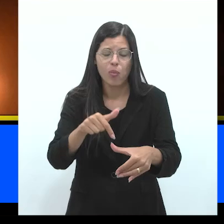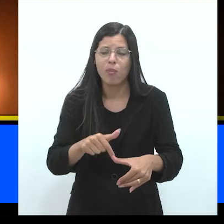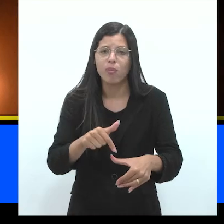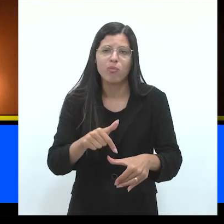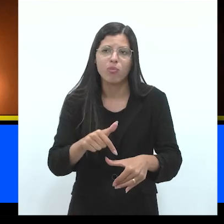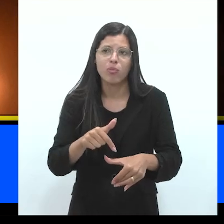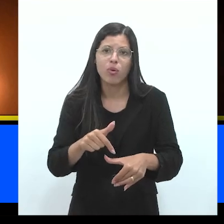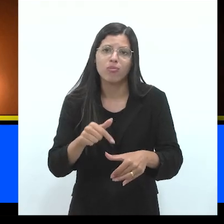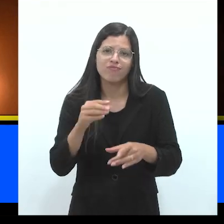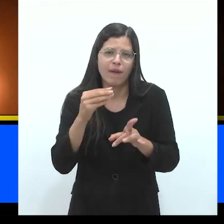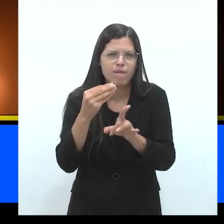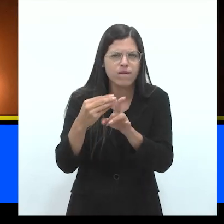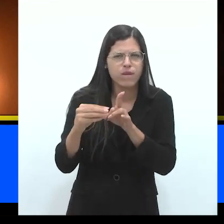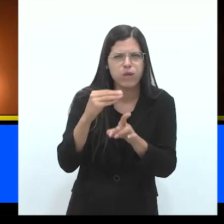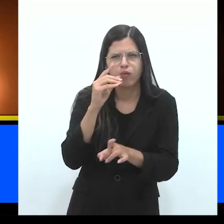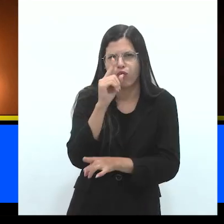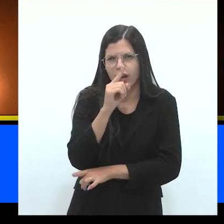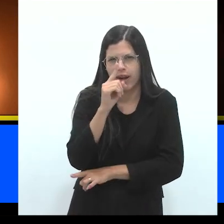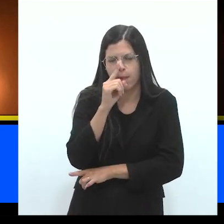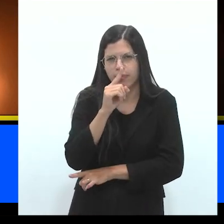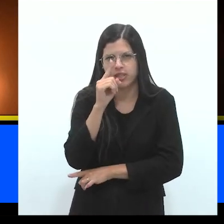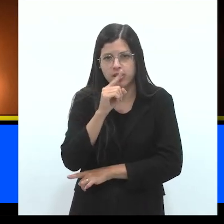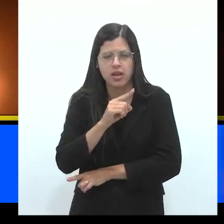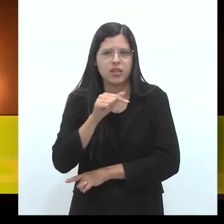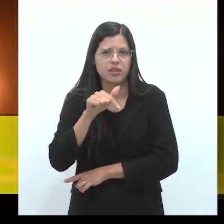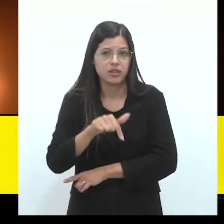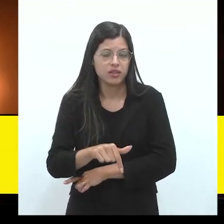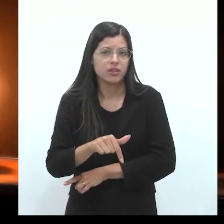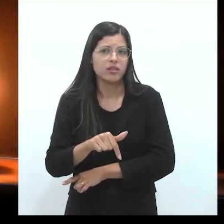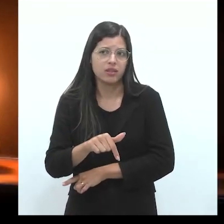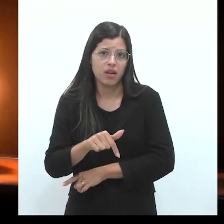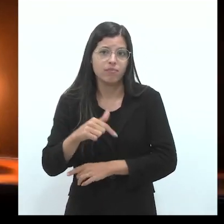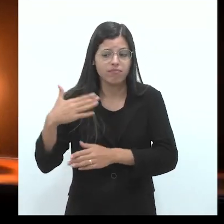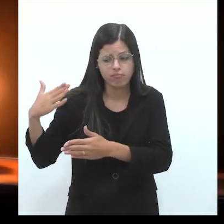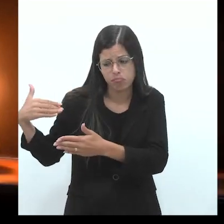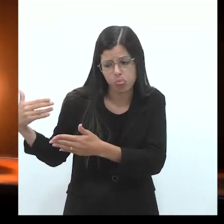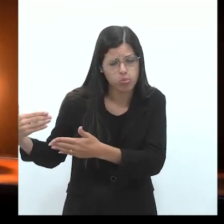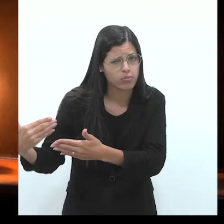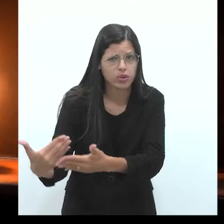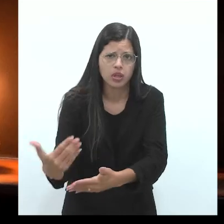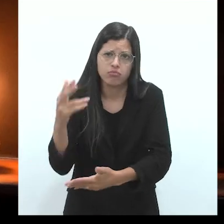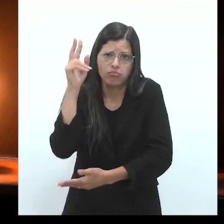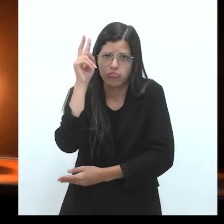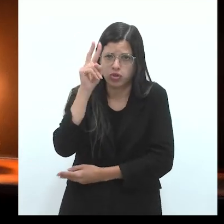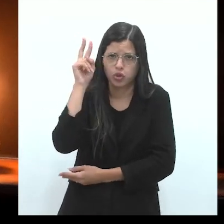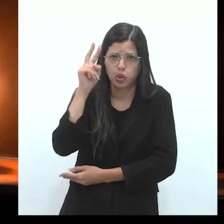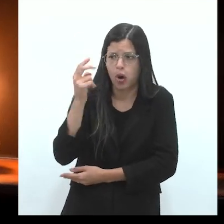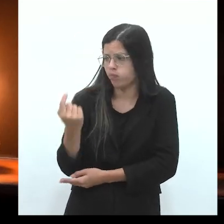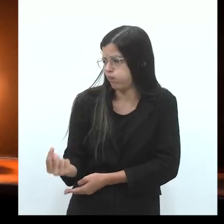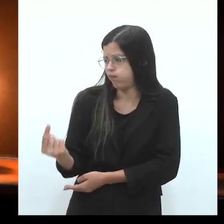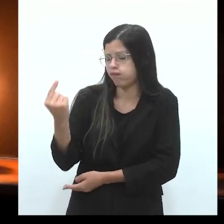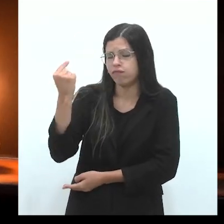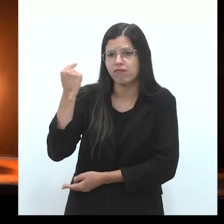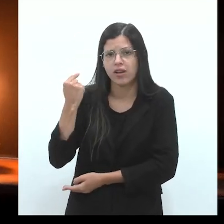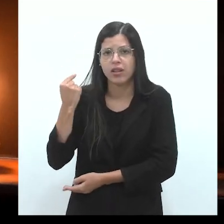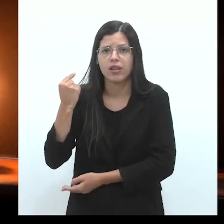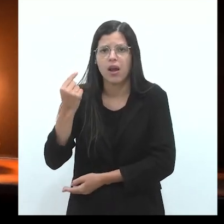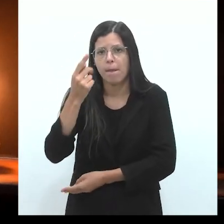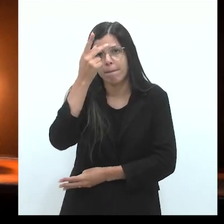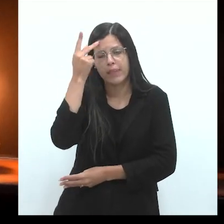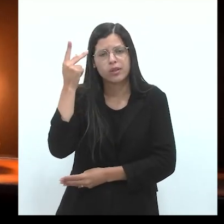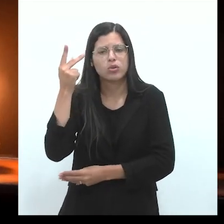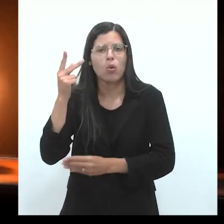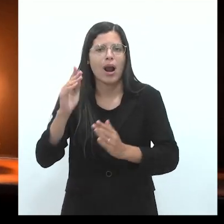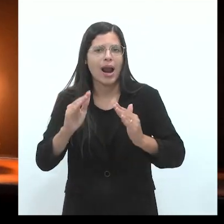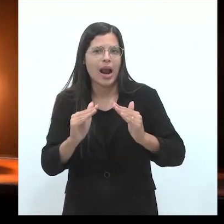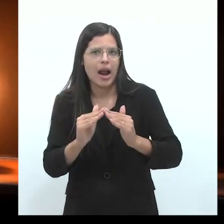em condições de vulnerabilizadas, né, sejam pessoas que são vulnerabilizadas pelos processos históricos do país. Então, muitas vezes são as pessoas que